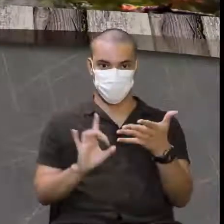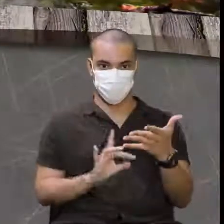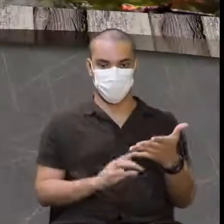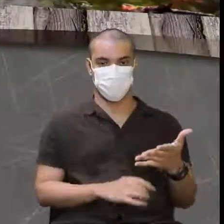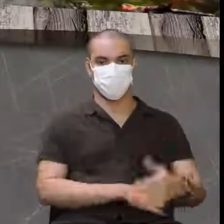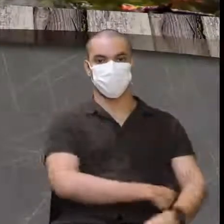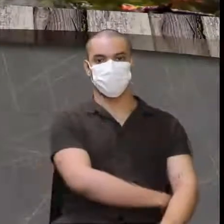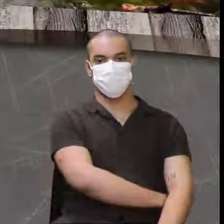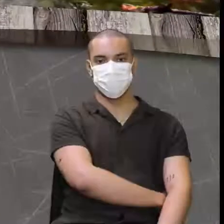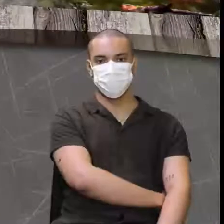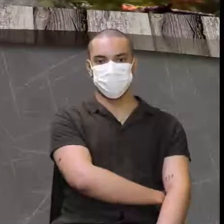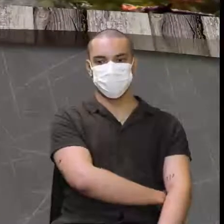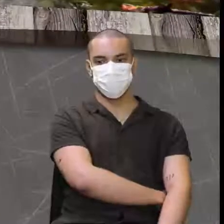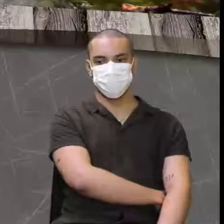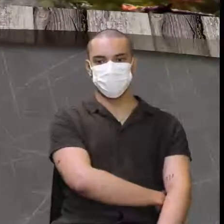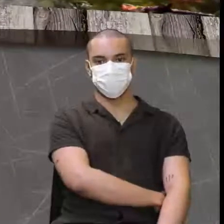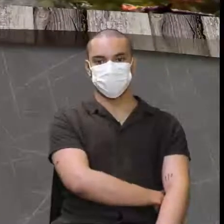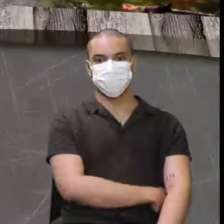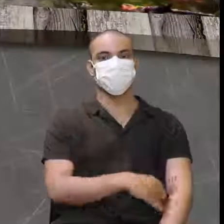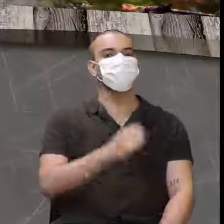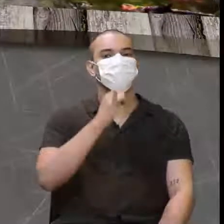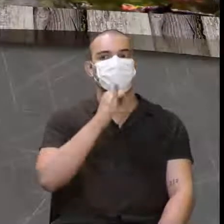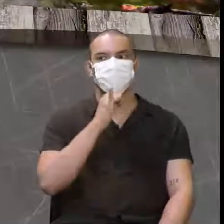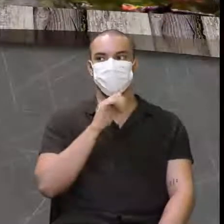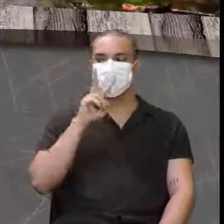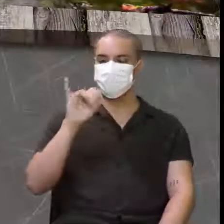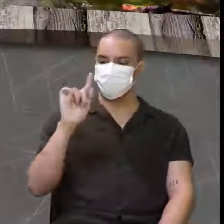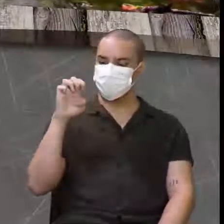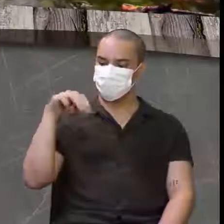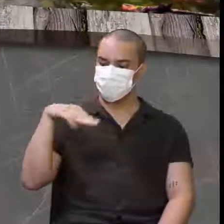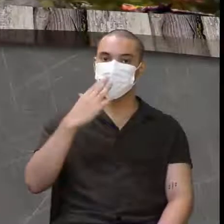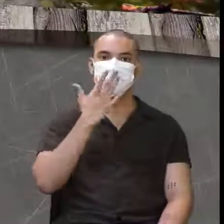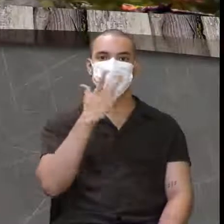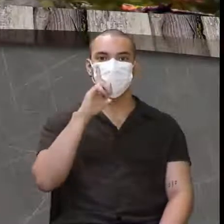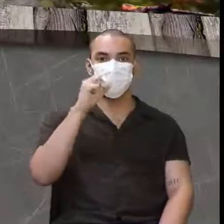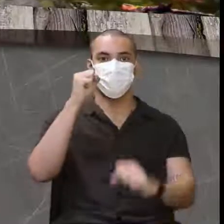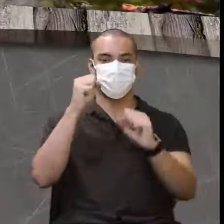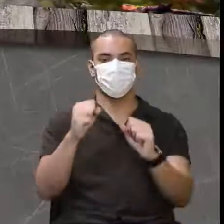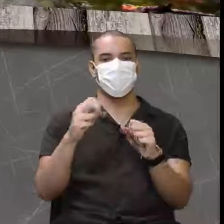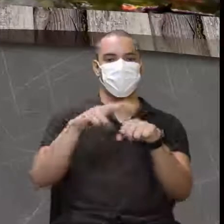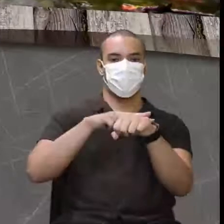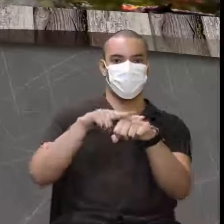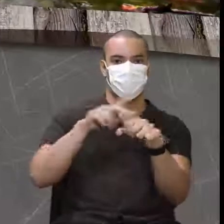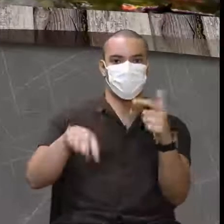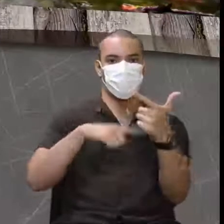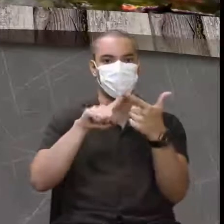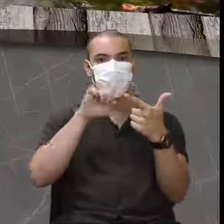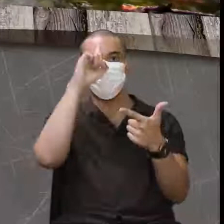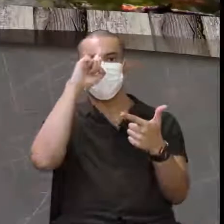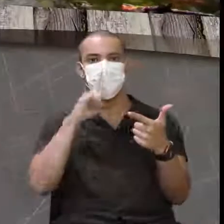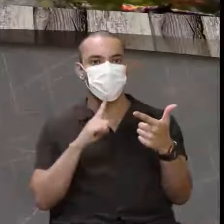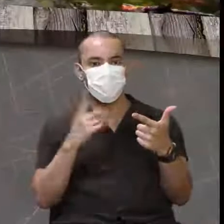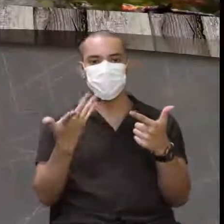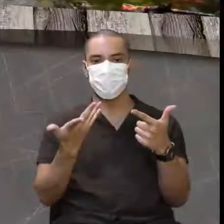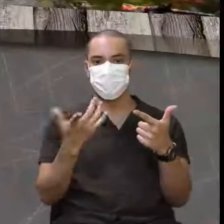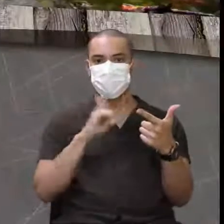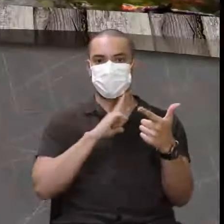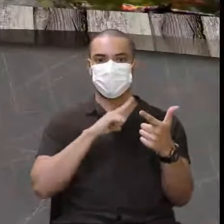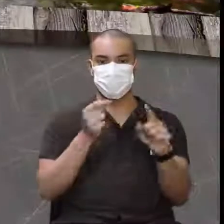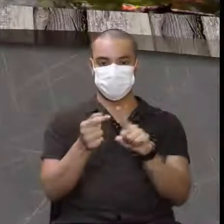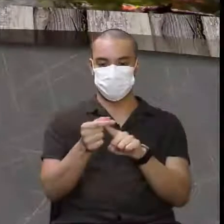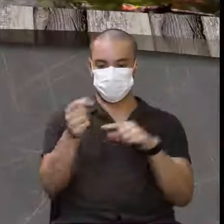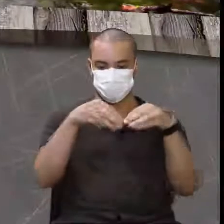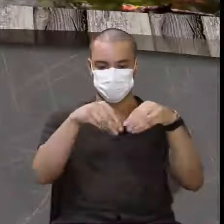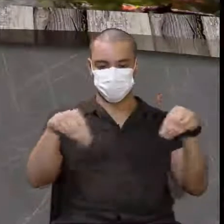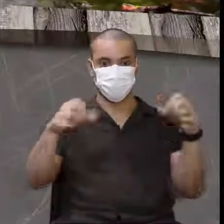é? Por exemplo, a vagem, a textura dela, a cor, poderia ser verde ou amarela. Aí você tinha